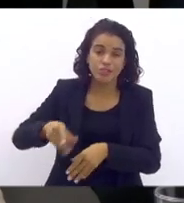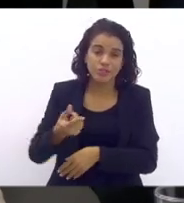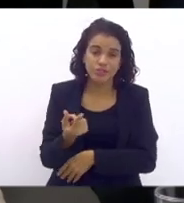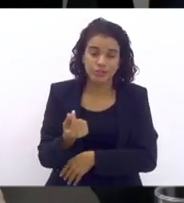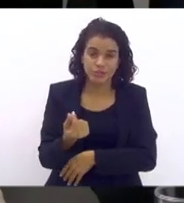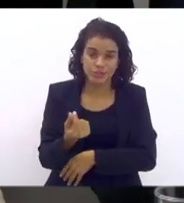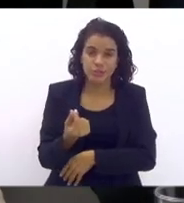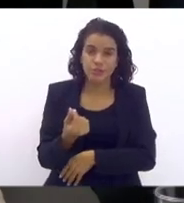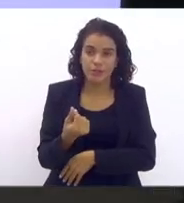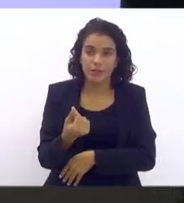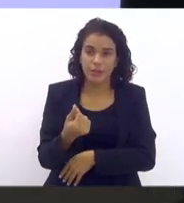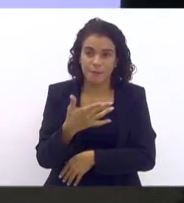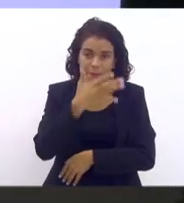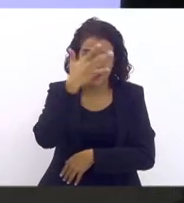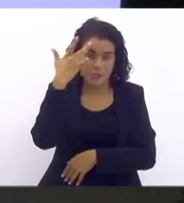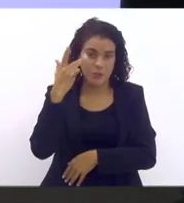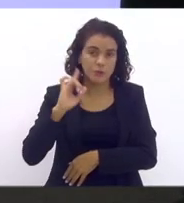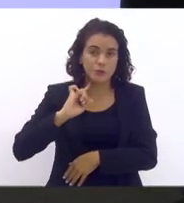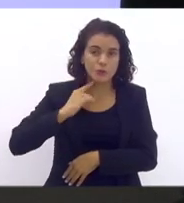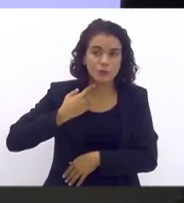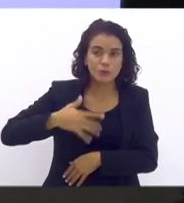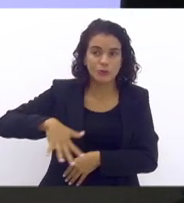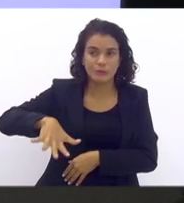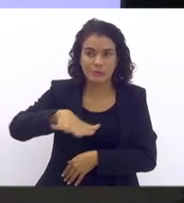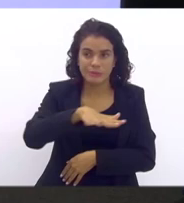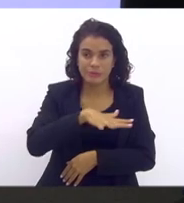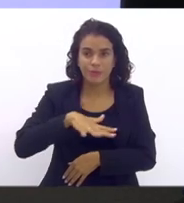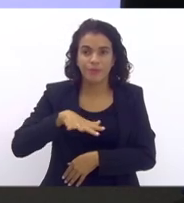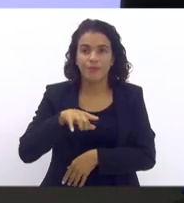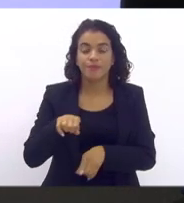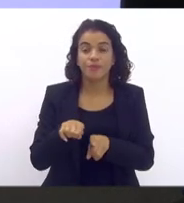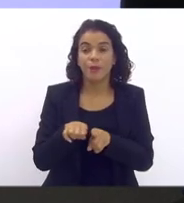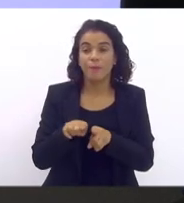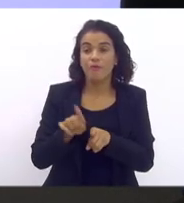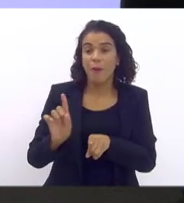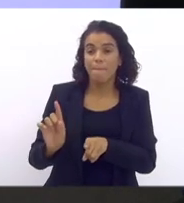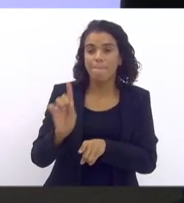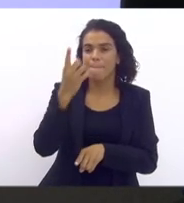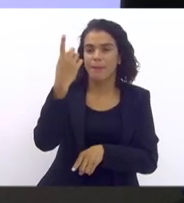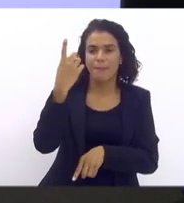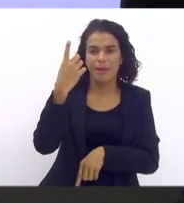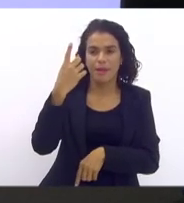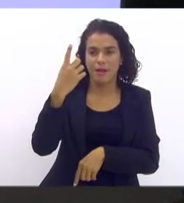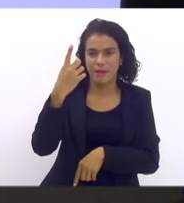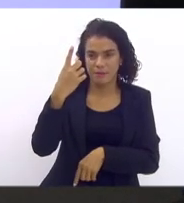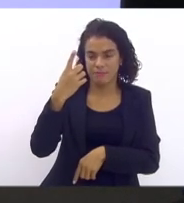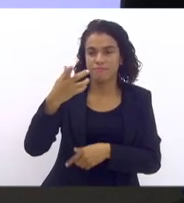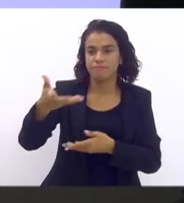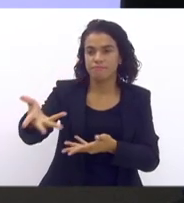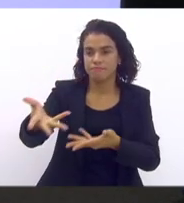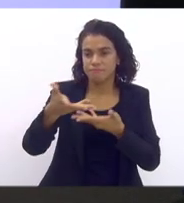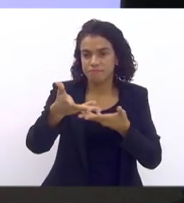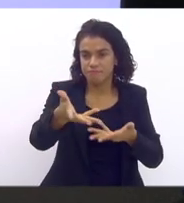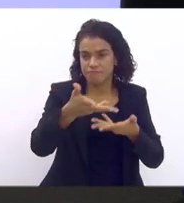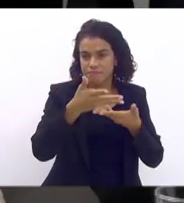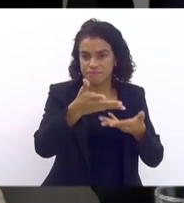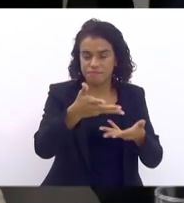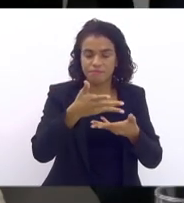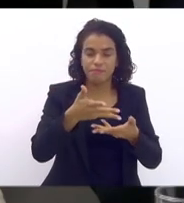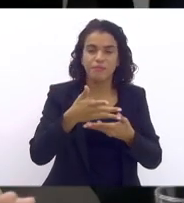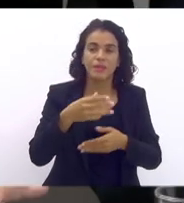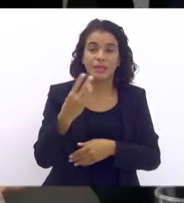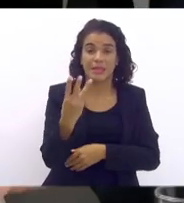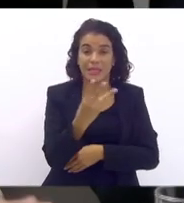próximo Esse é o evento que a gente fez para convocar foi a primeira convocação de nós tínhamos um plano deárea com 33